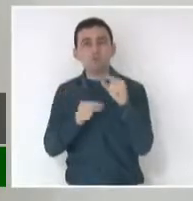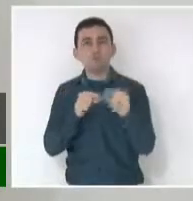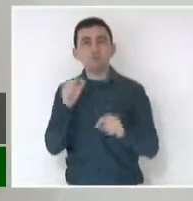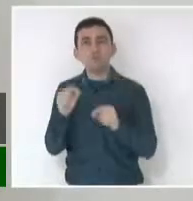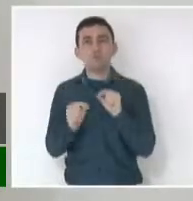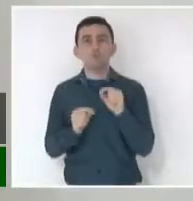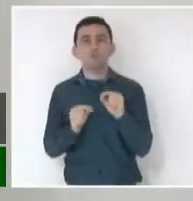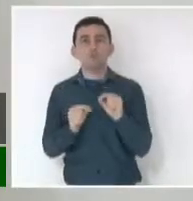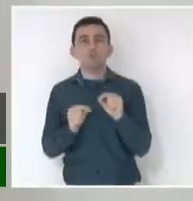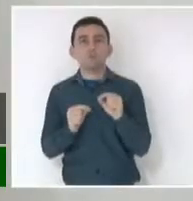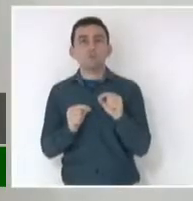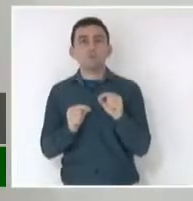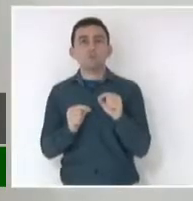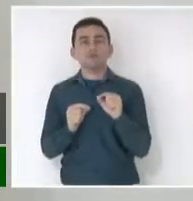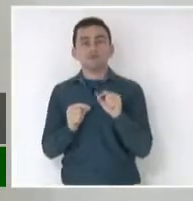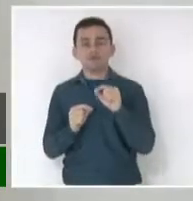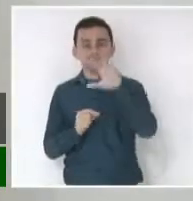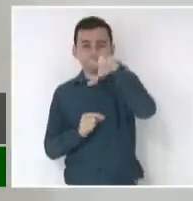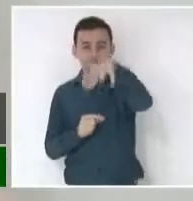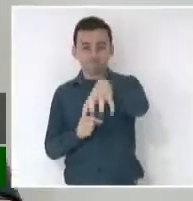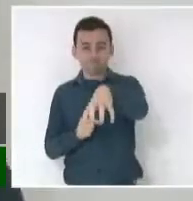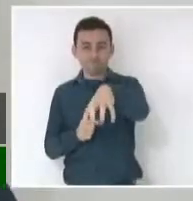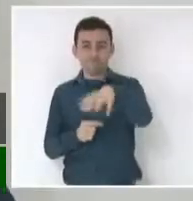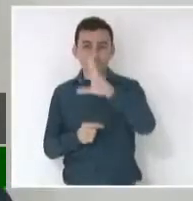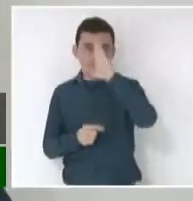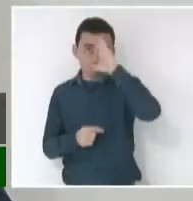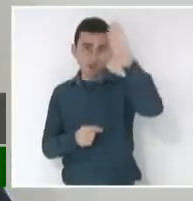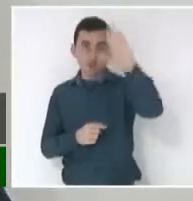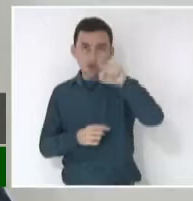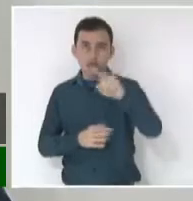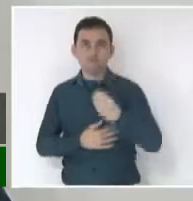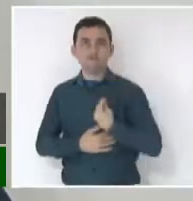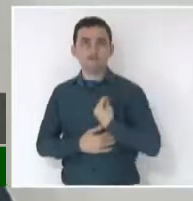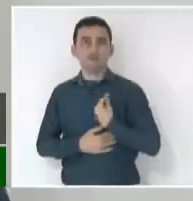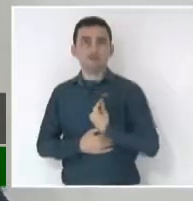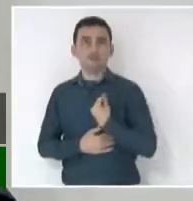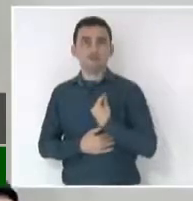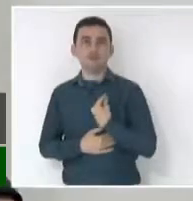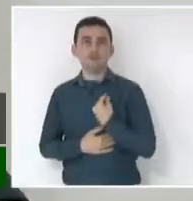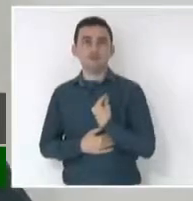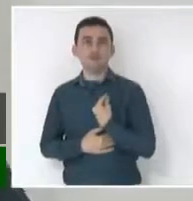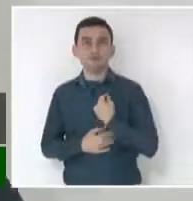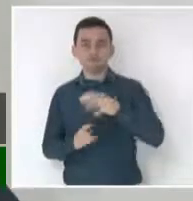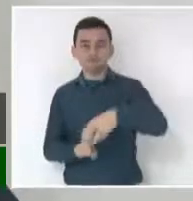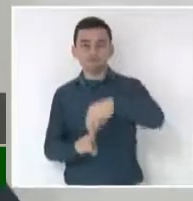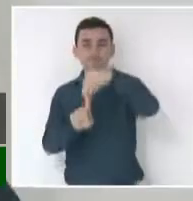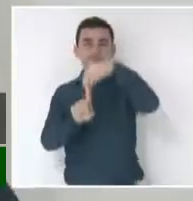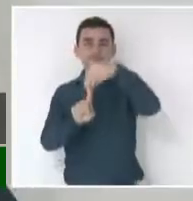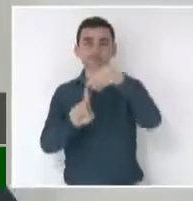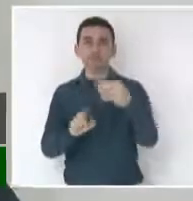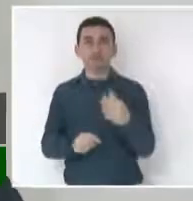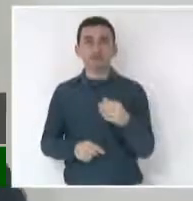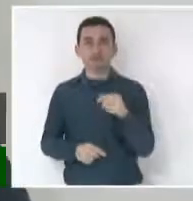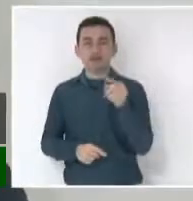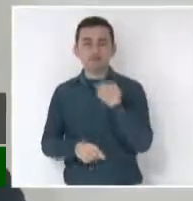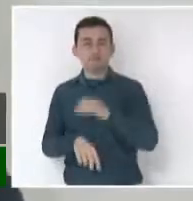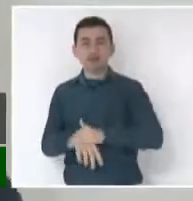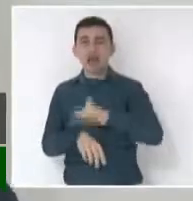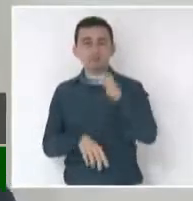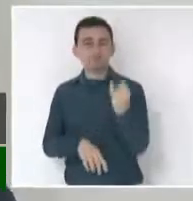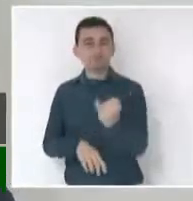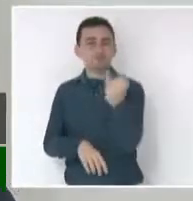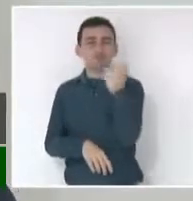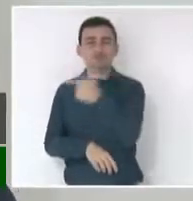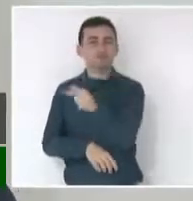é colocar no centro a vida. Isto não existe nada mais importante e